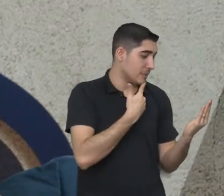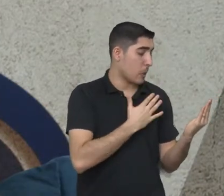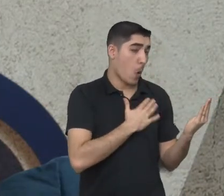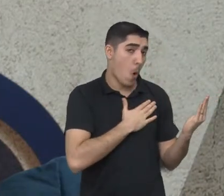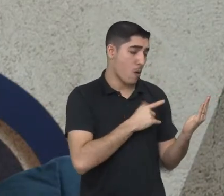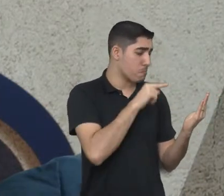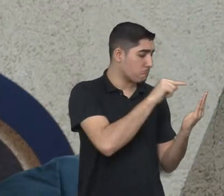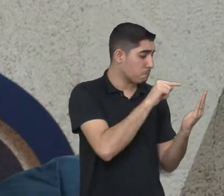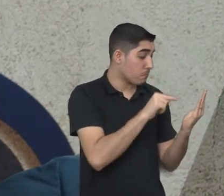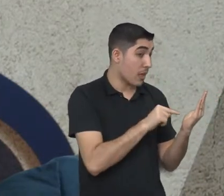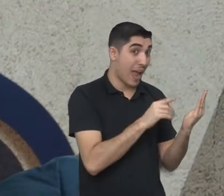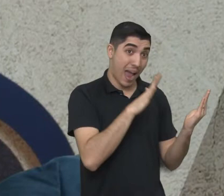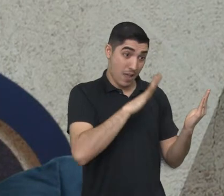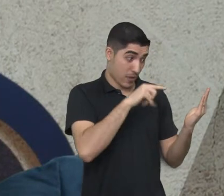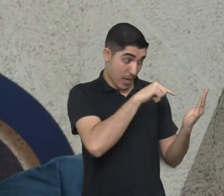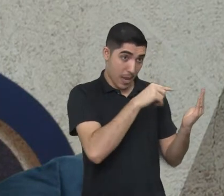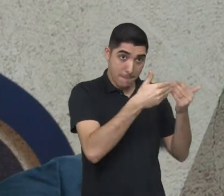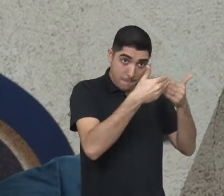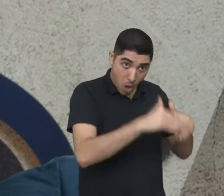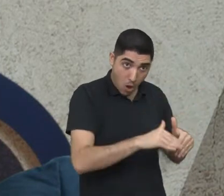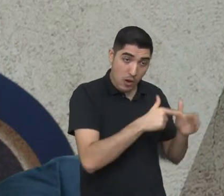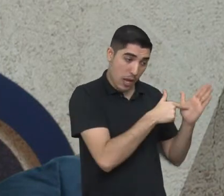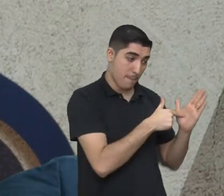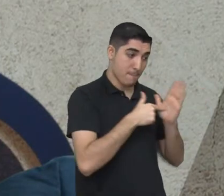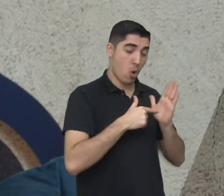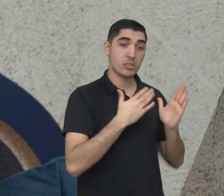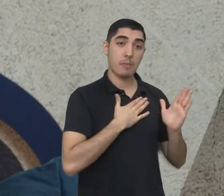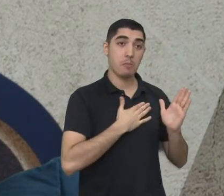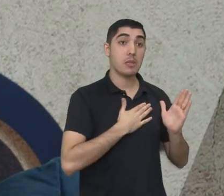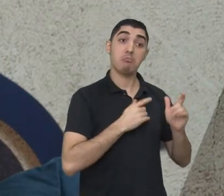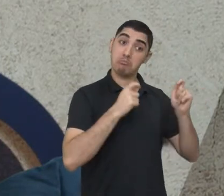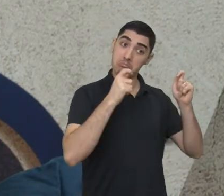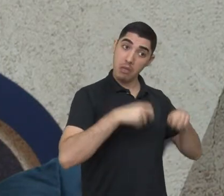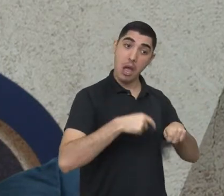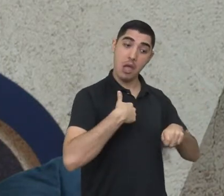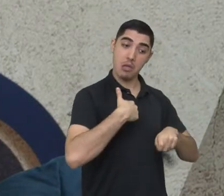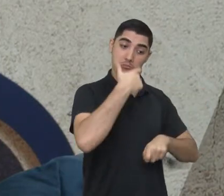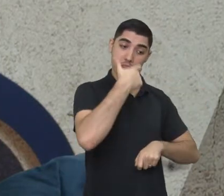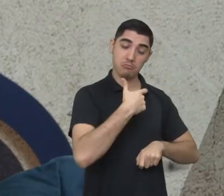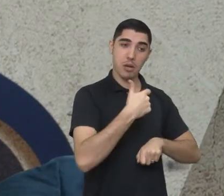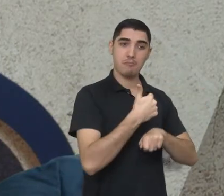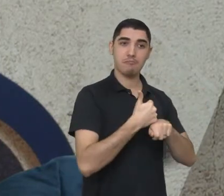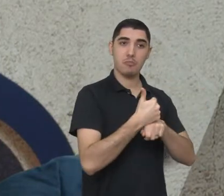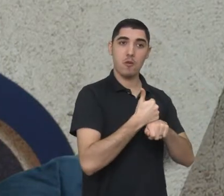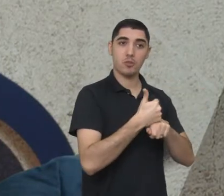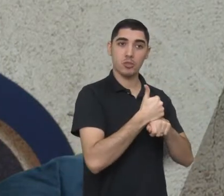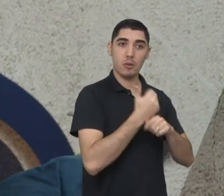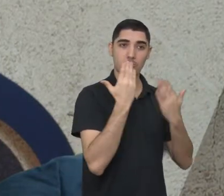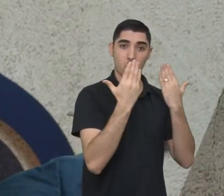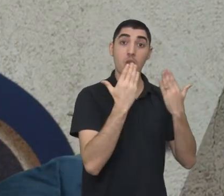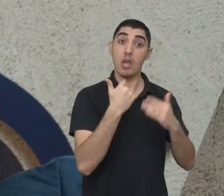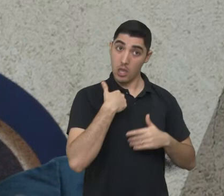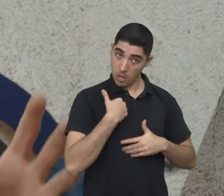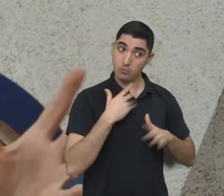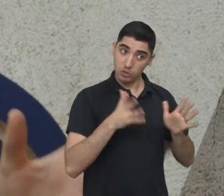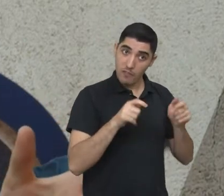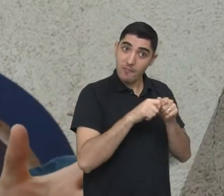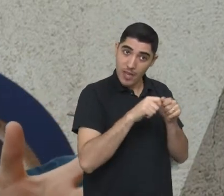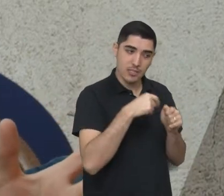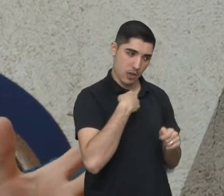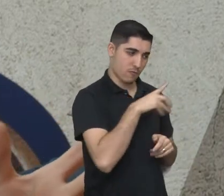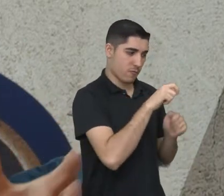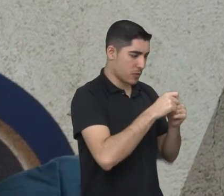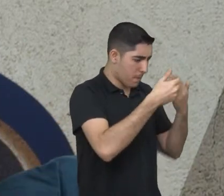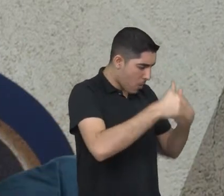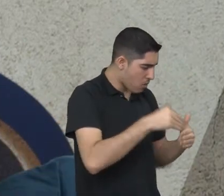tem. E de repente, nesses testes, nessa orientação, a psicologia vai aparecer como uma possibilidade, que foi o meu caso. Eu fiz um teste de